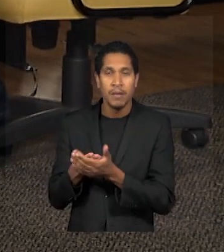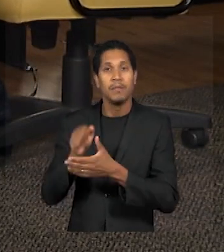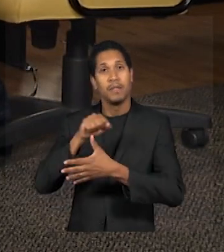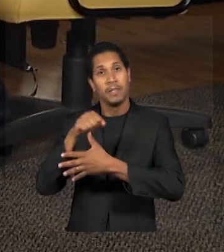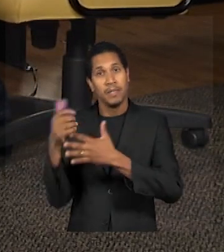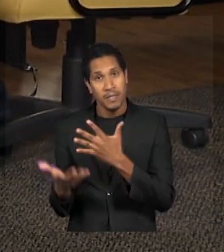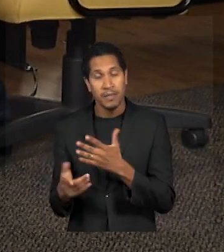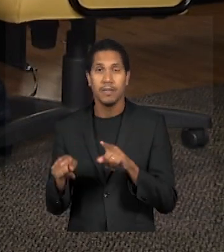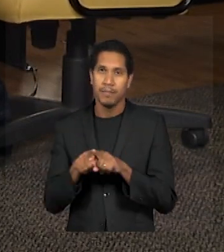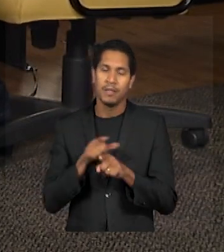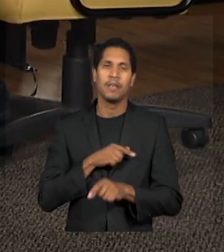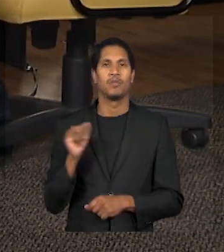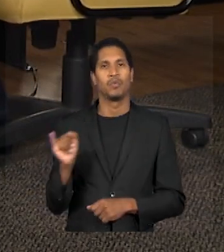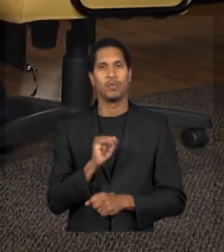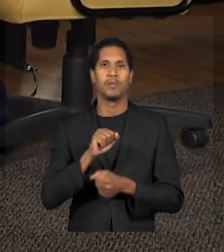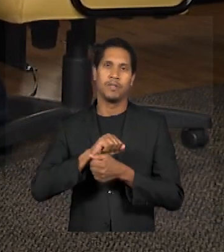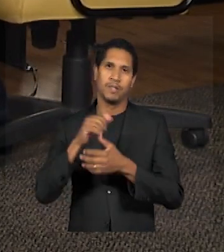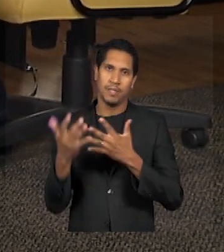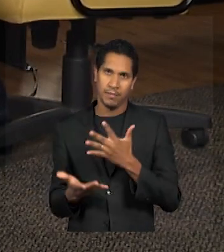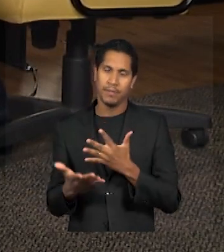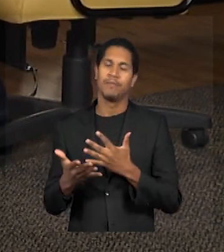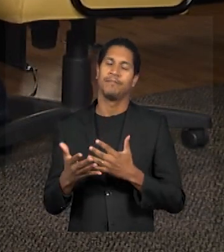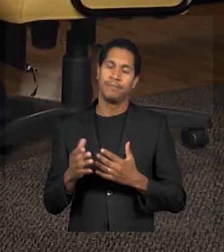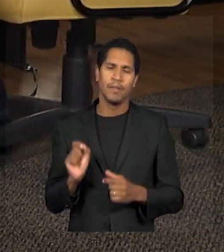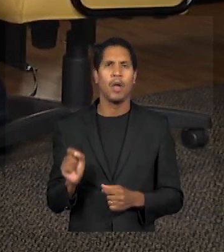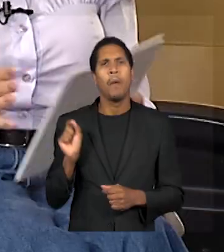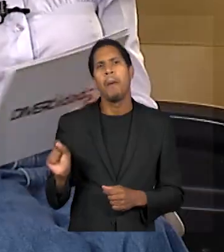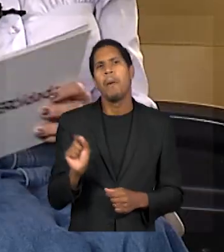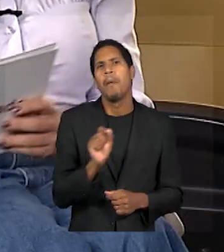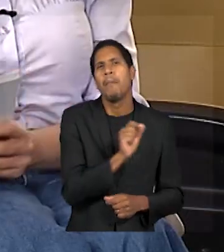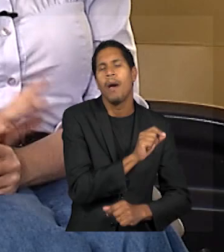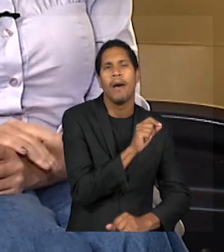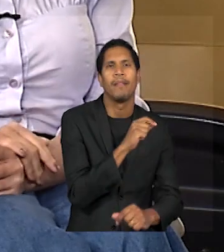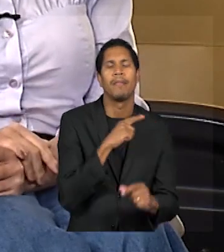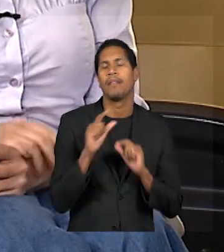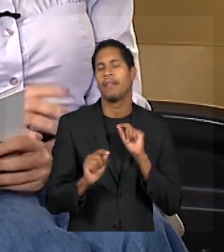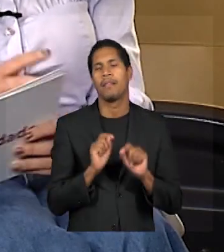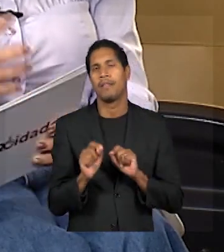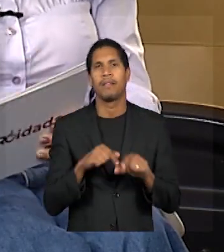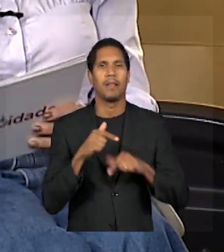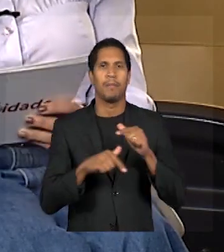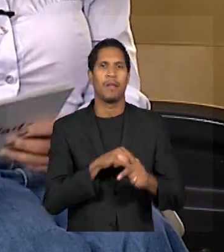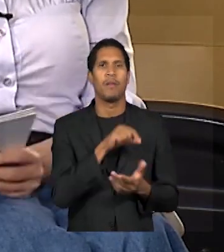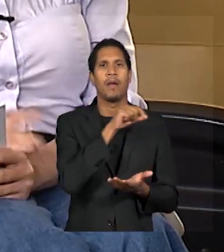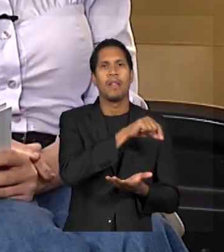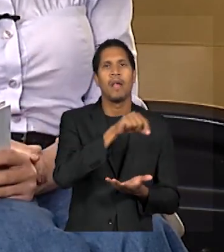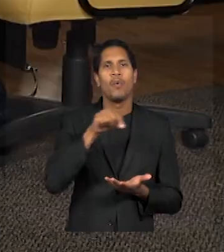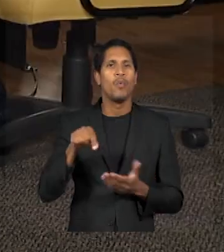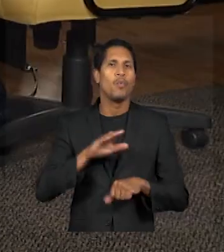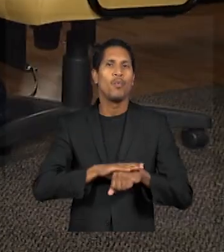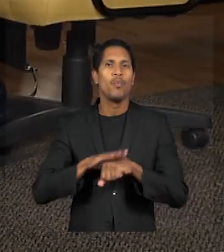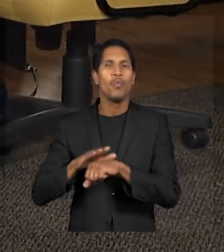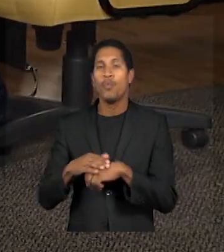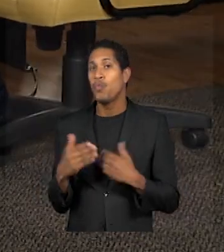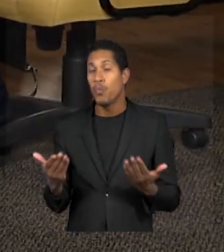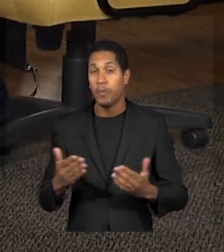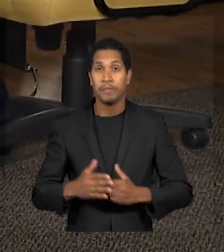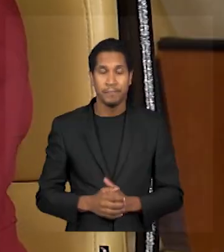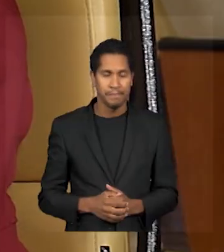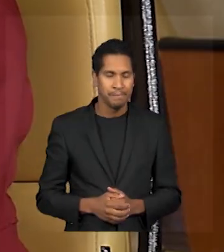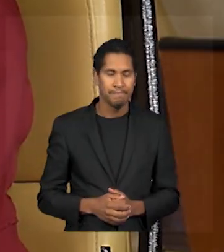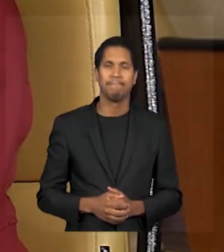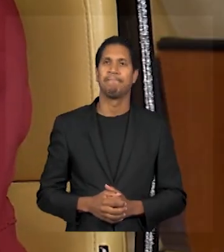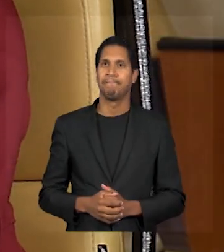enfim, instrutores de Libras. Qual é o papel de cada um deles dentro da elaboração? O que cada um faz? Muito